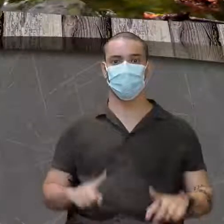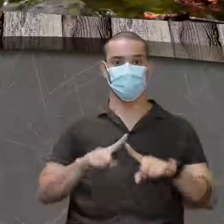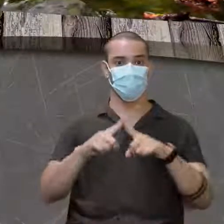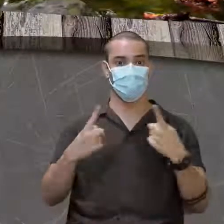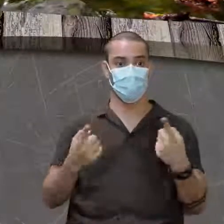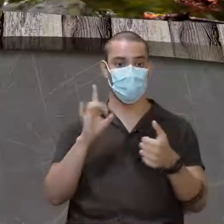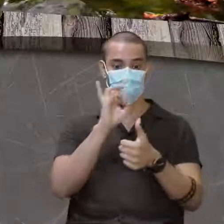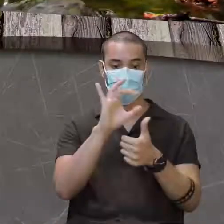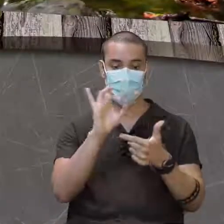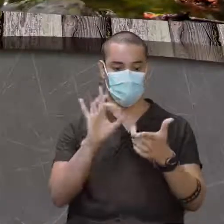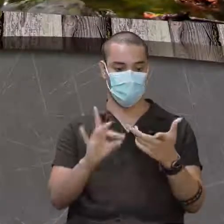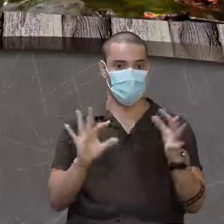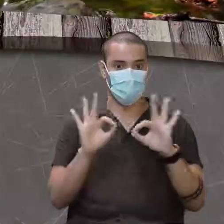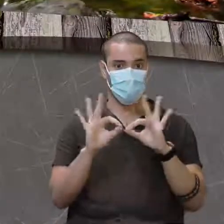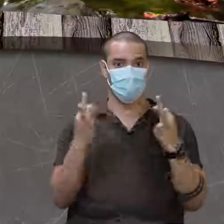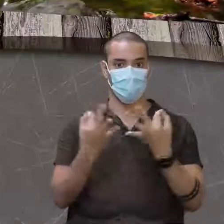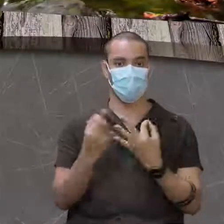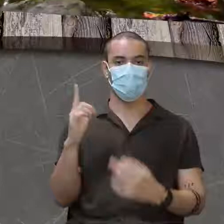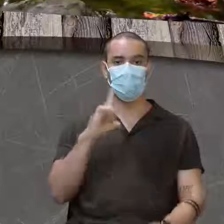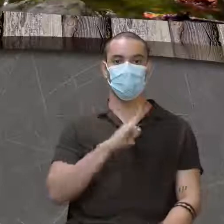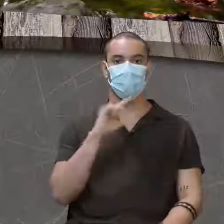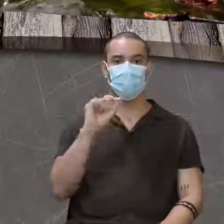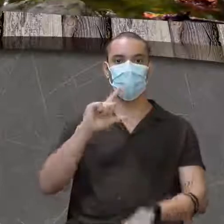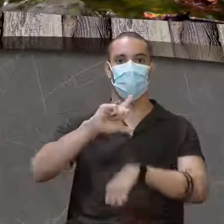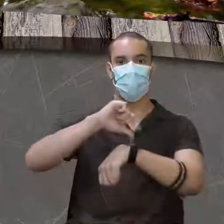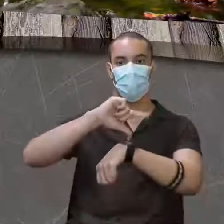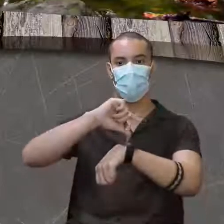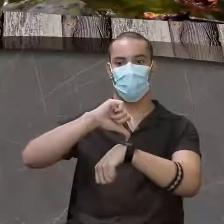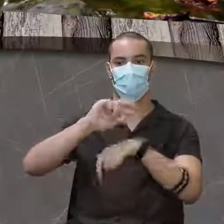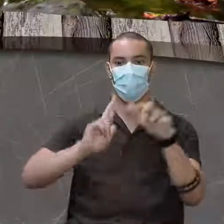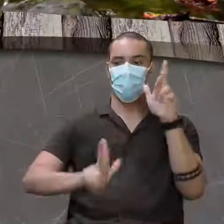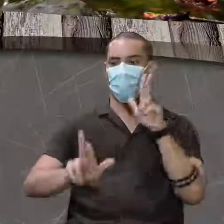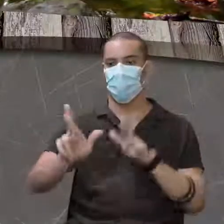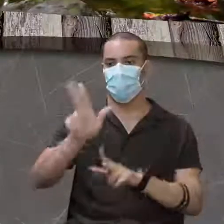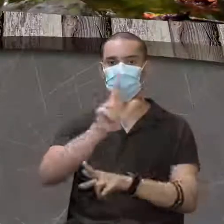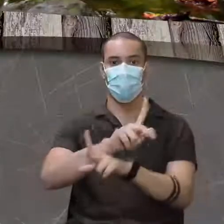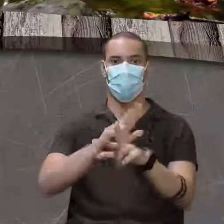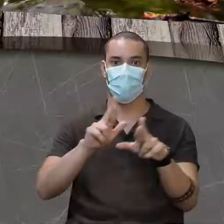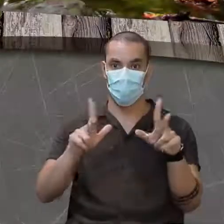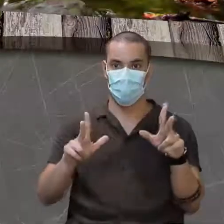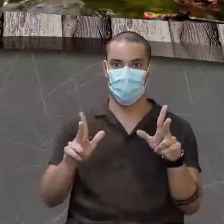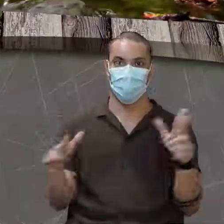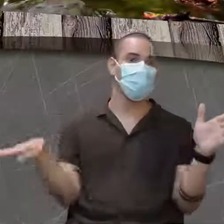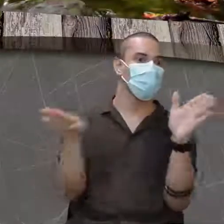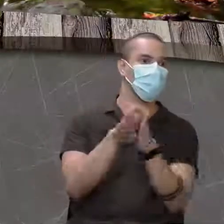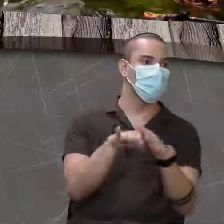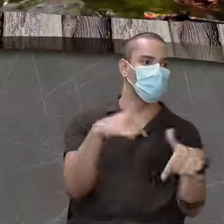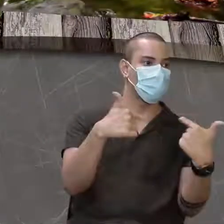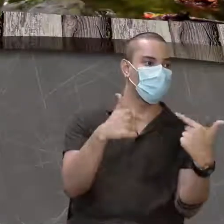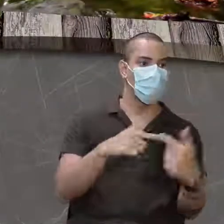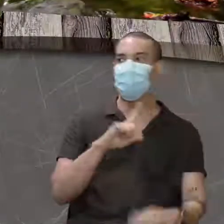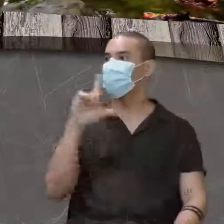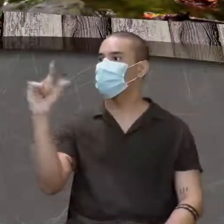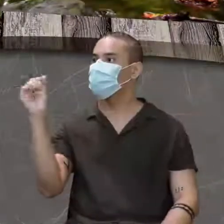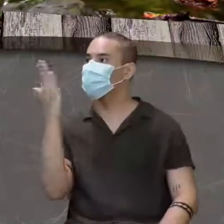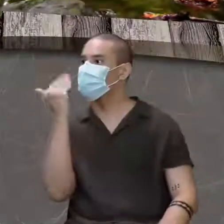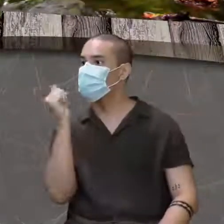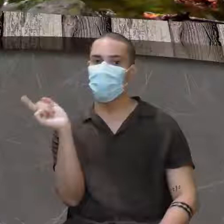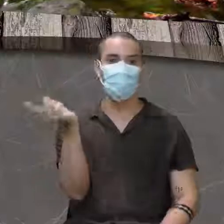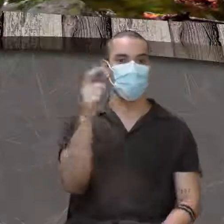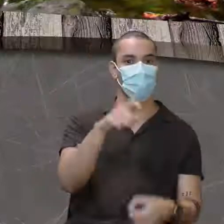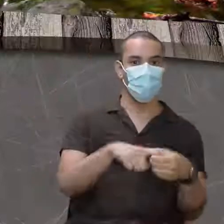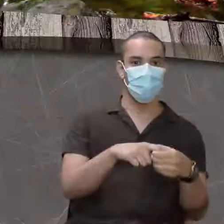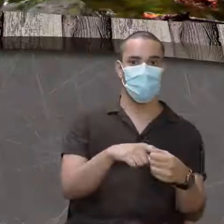Mas cada uma delas tem horários distintos onde você tem um movimento. Algumas famílias são